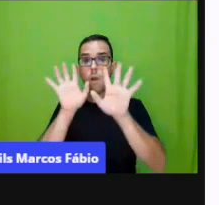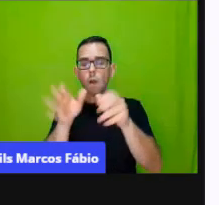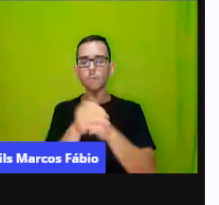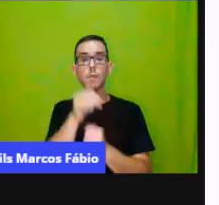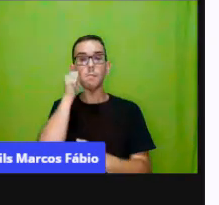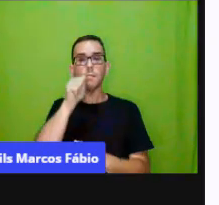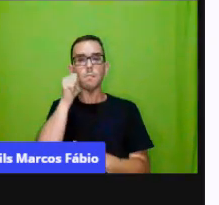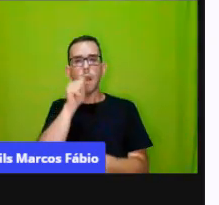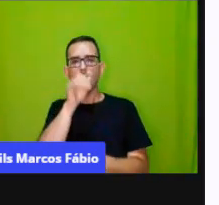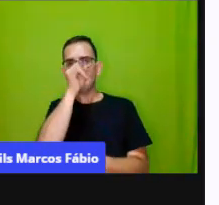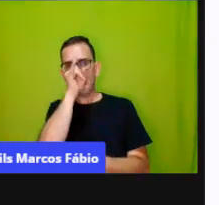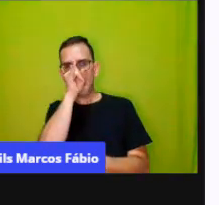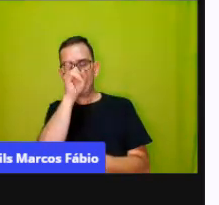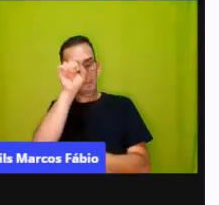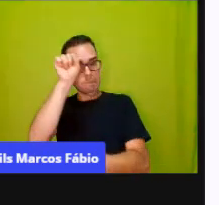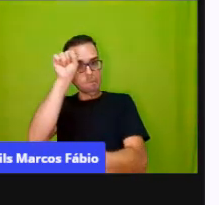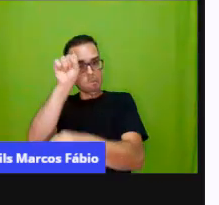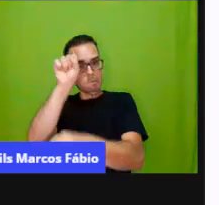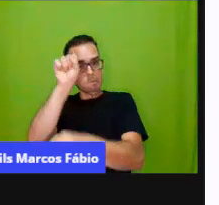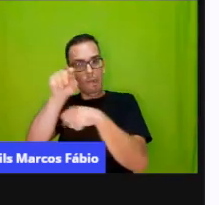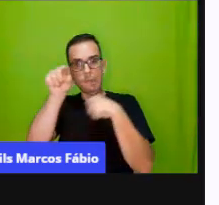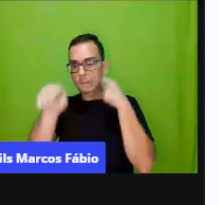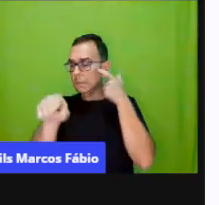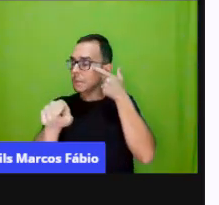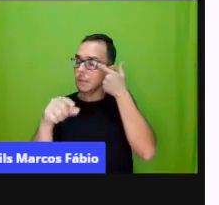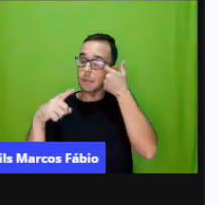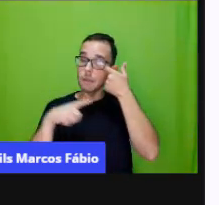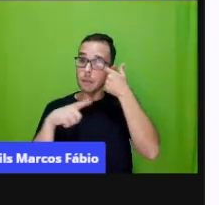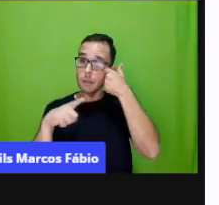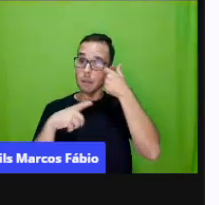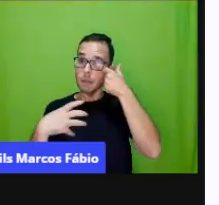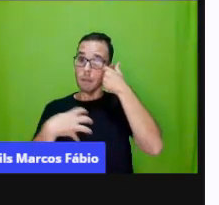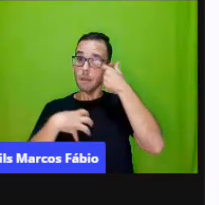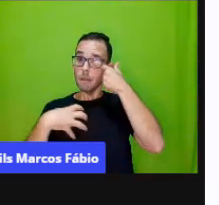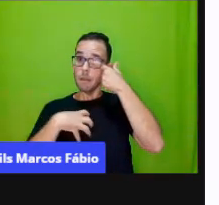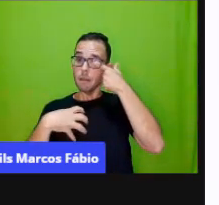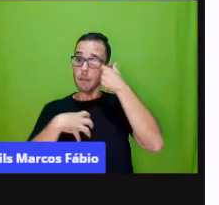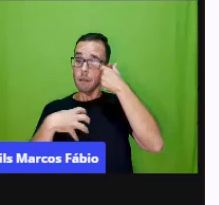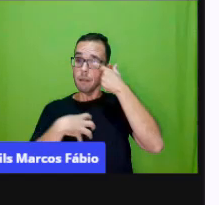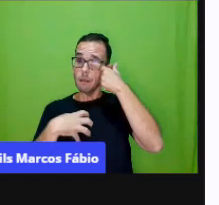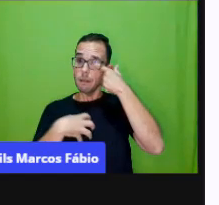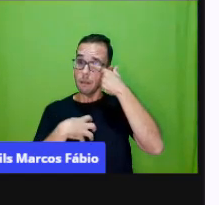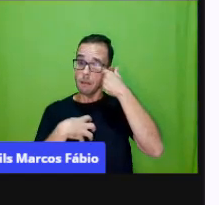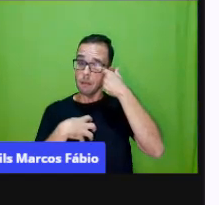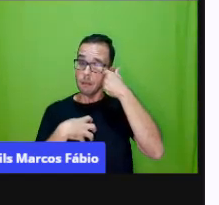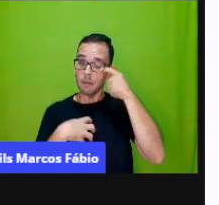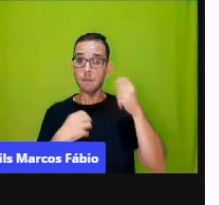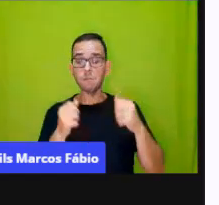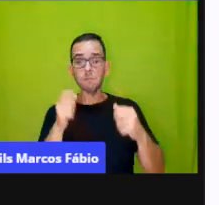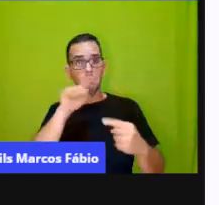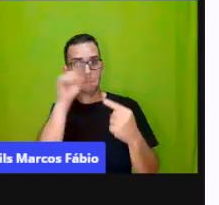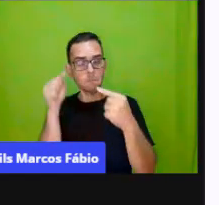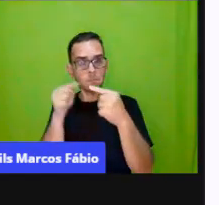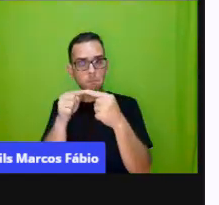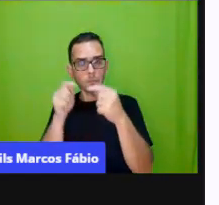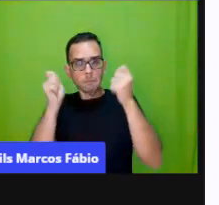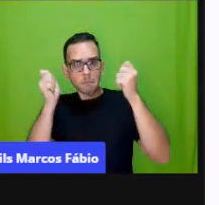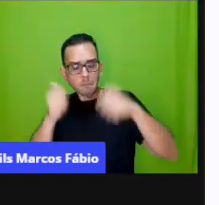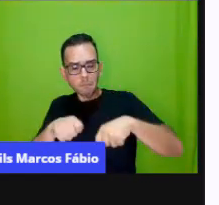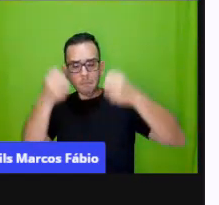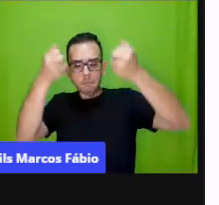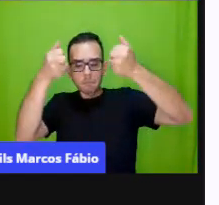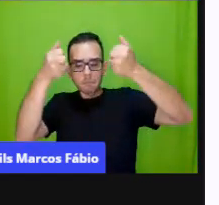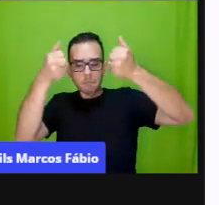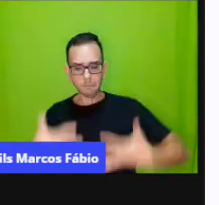está presa dessa forma, ela tem os seus estados afetivos na abordagem, né, sobre